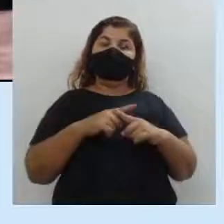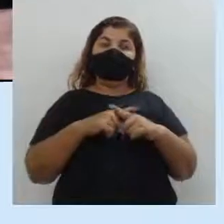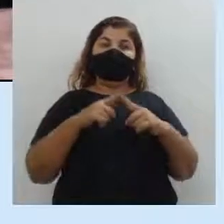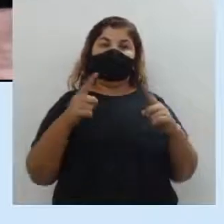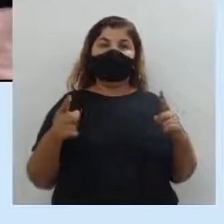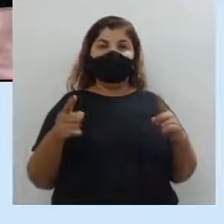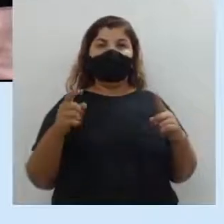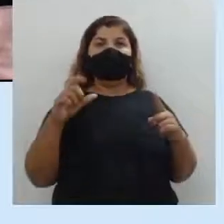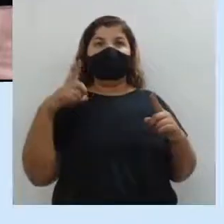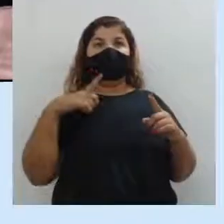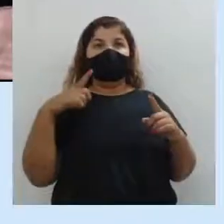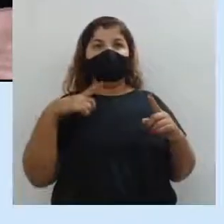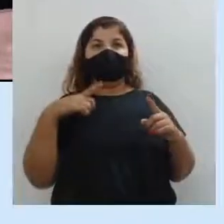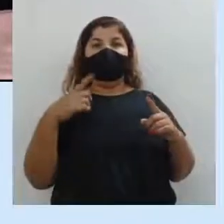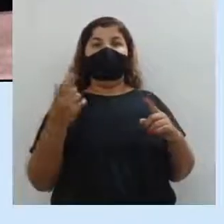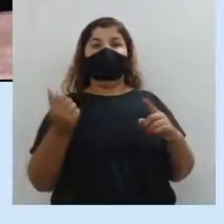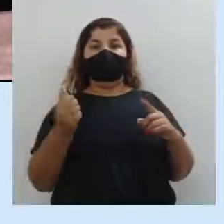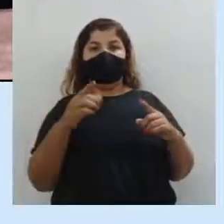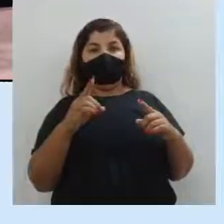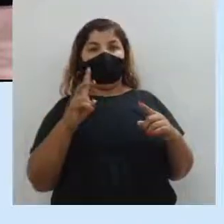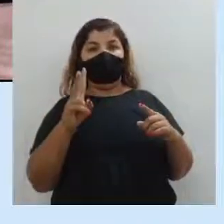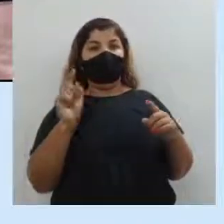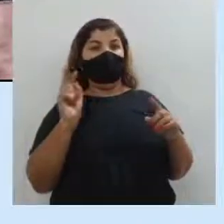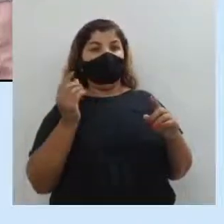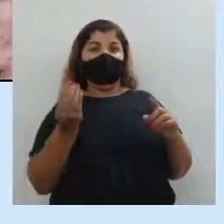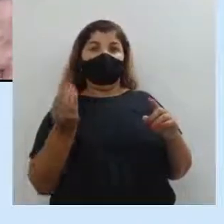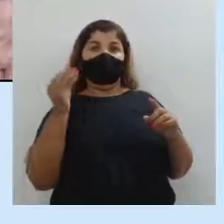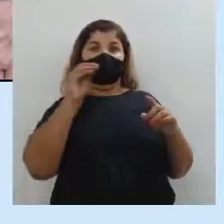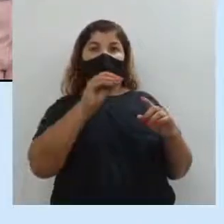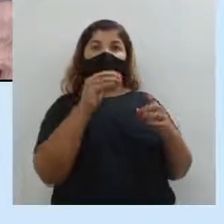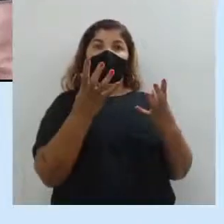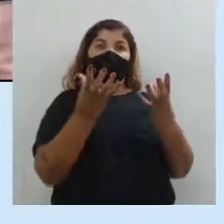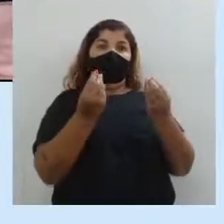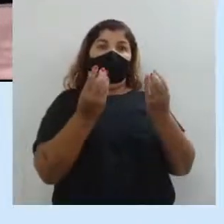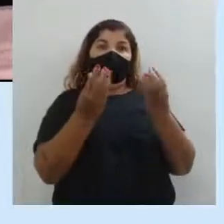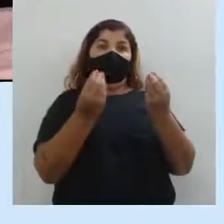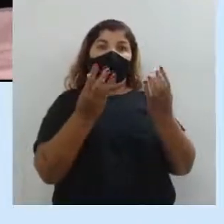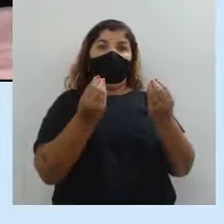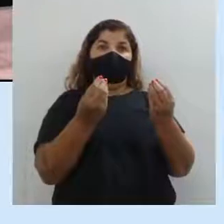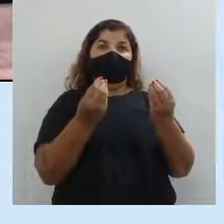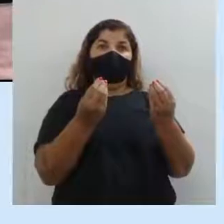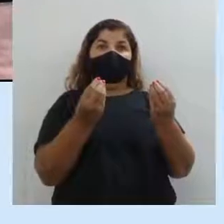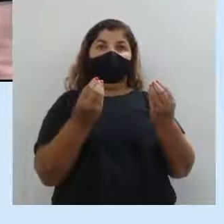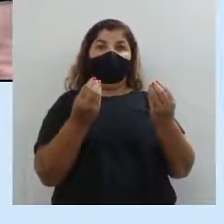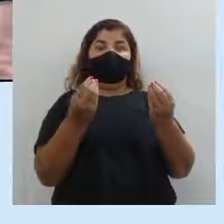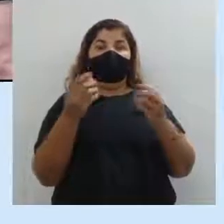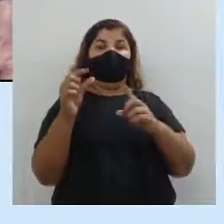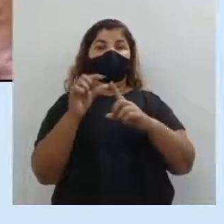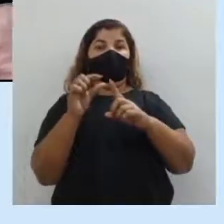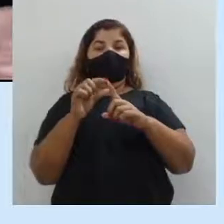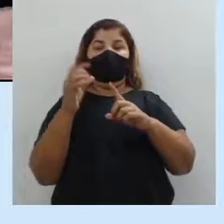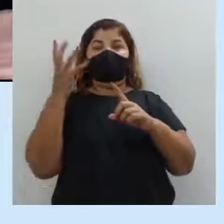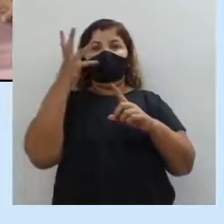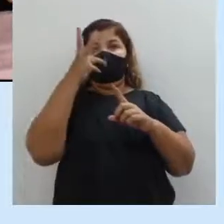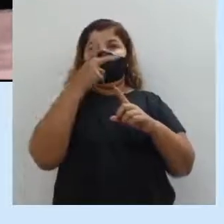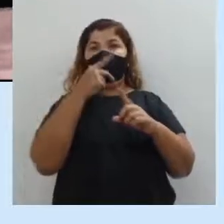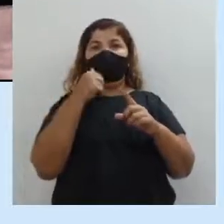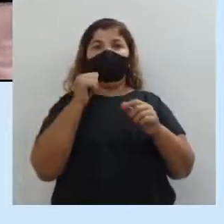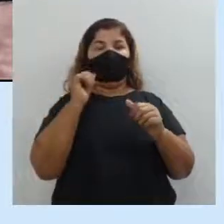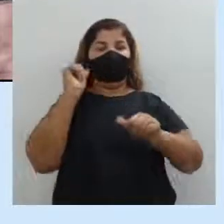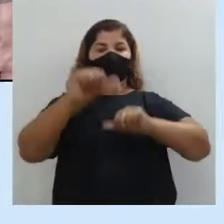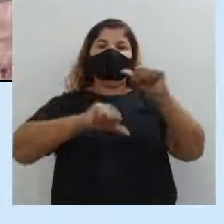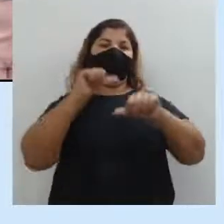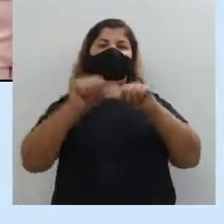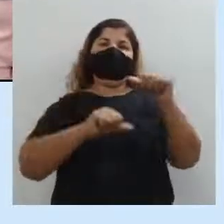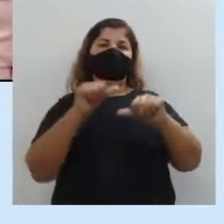o advérbio ele é colocado, ele modifica a palavra bonita e